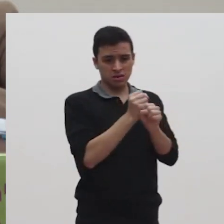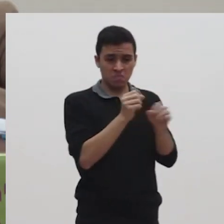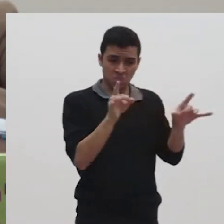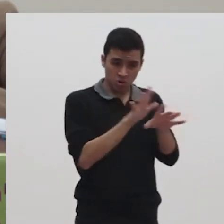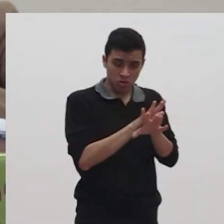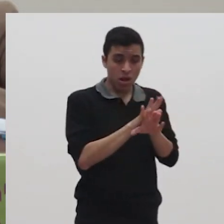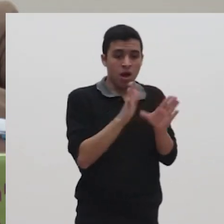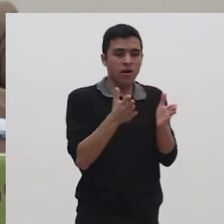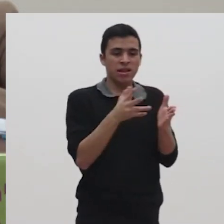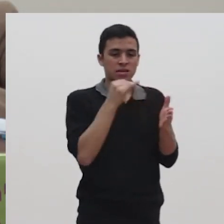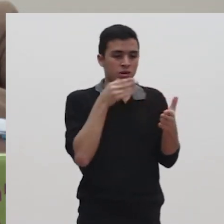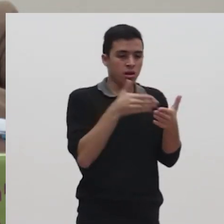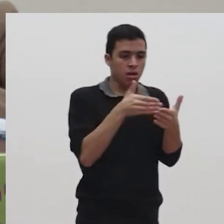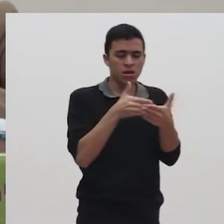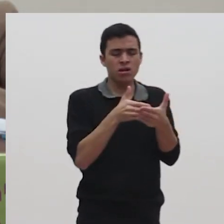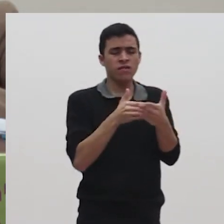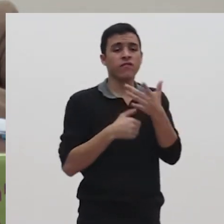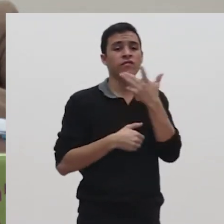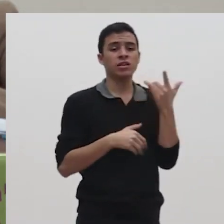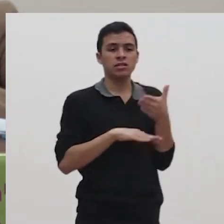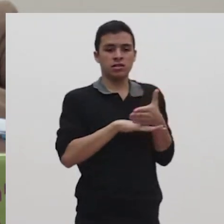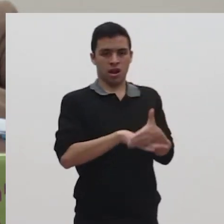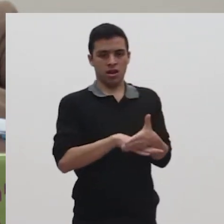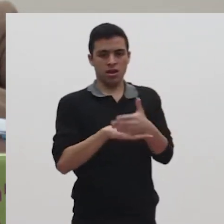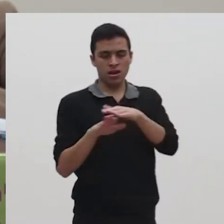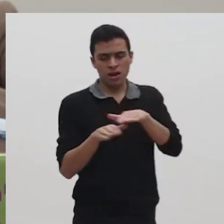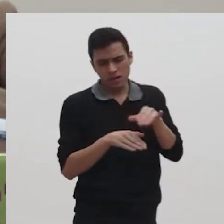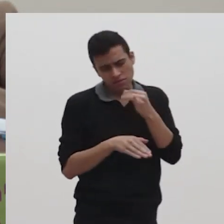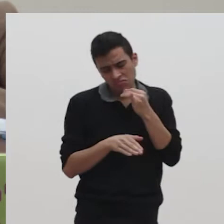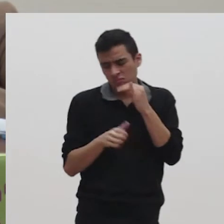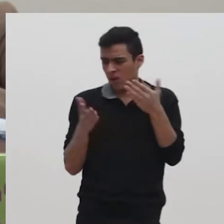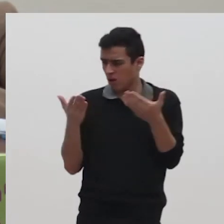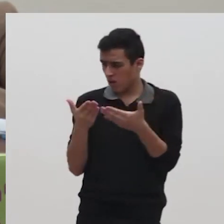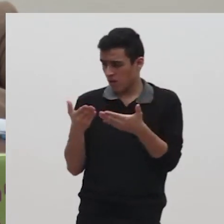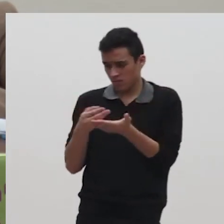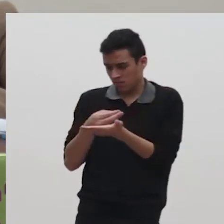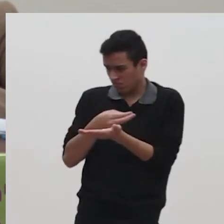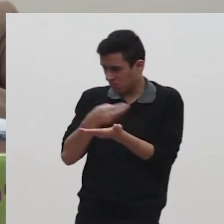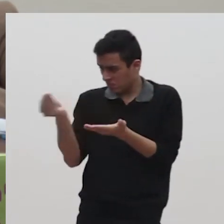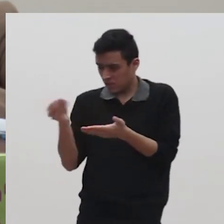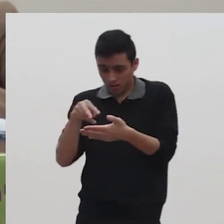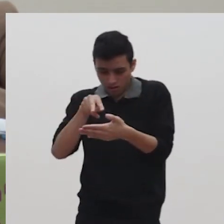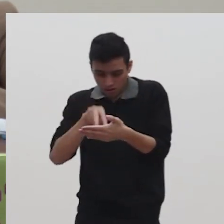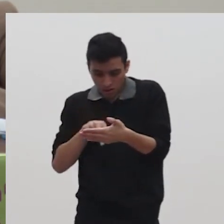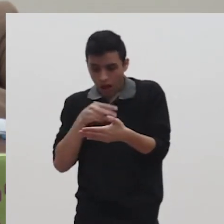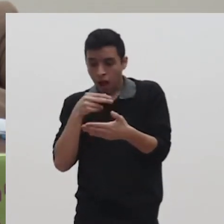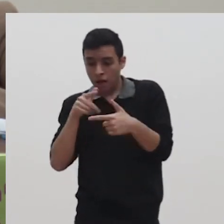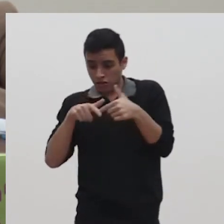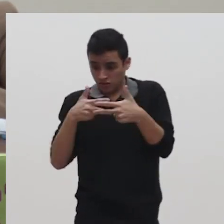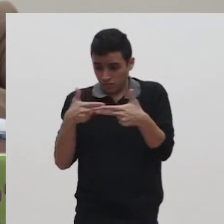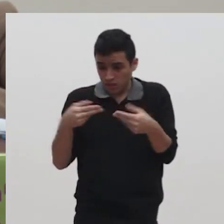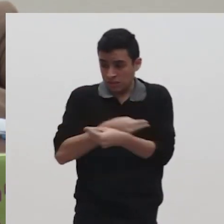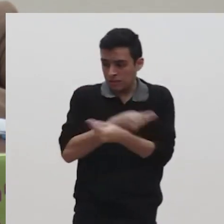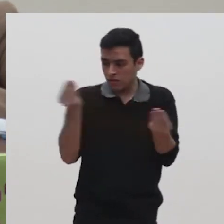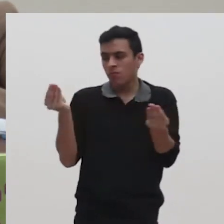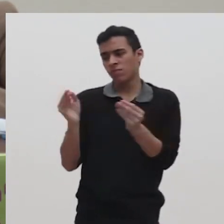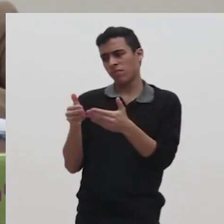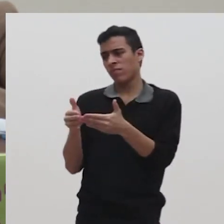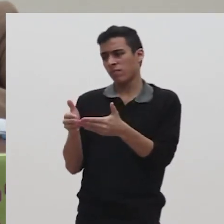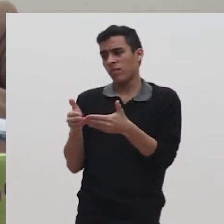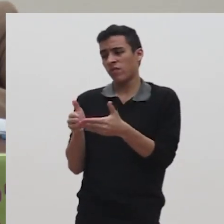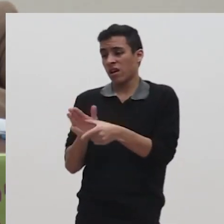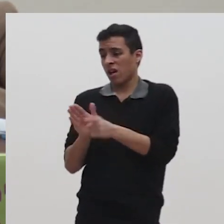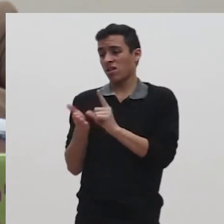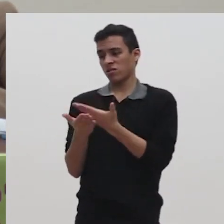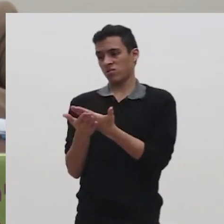vamos desburocratizar. Professor, vamos, ao pegar a cola de quem ele passou para escrever esse material, para distribuir aqui, é melhor